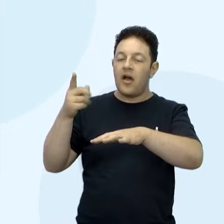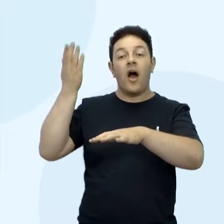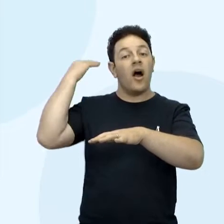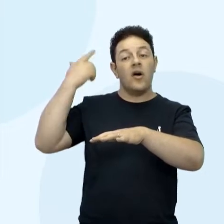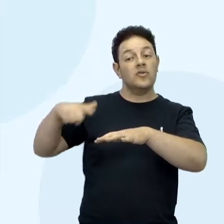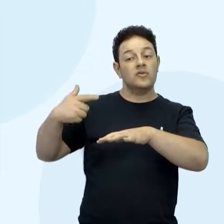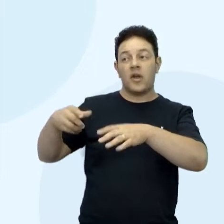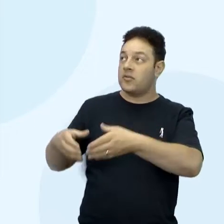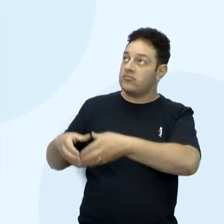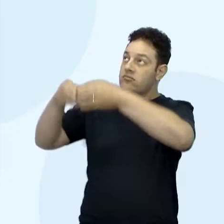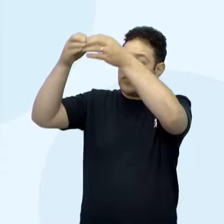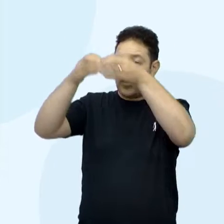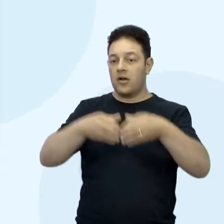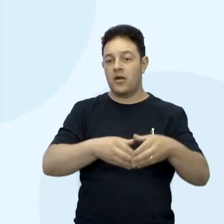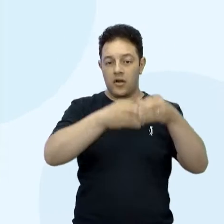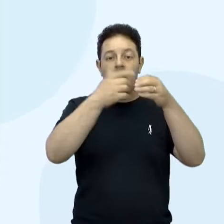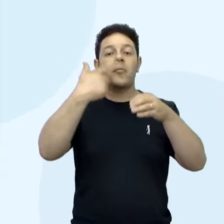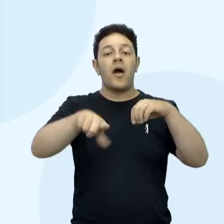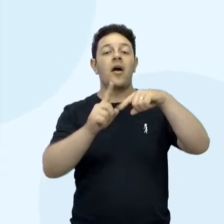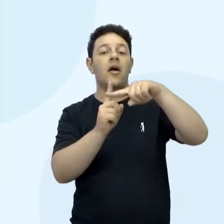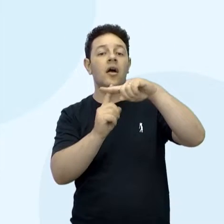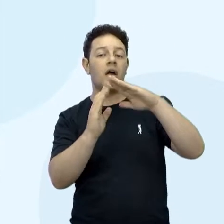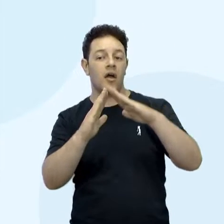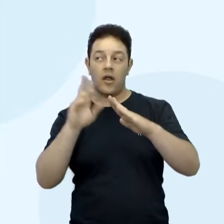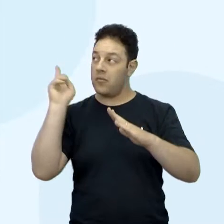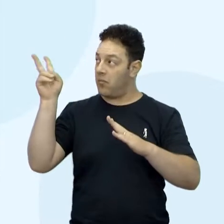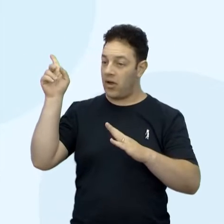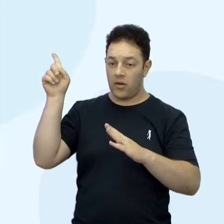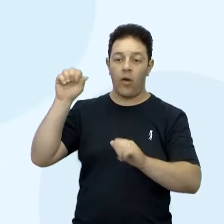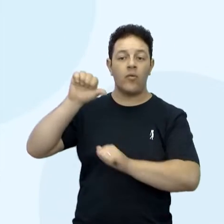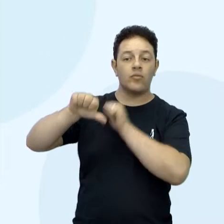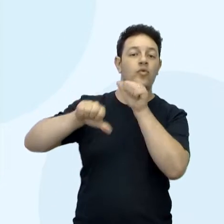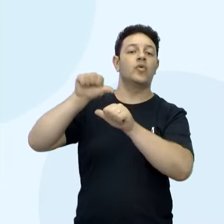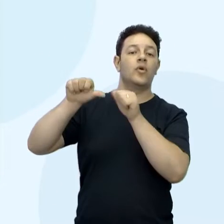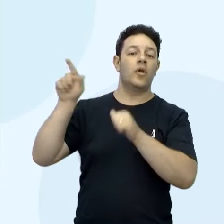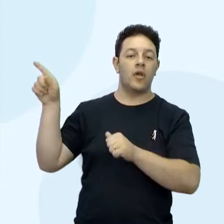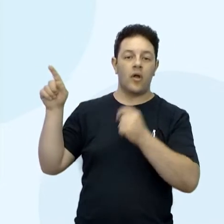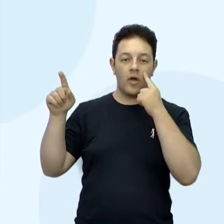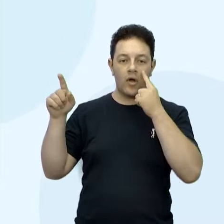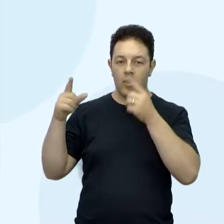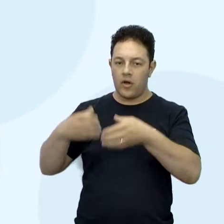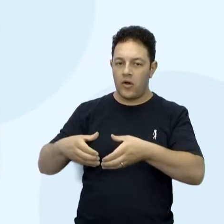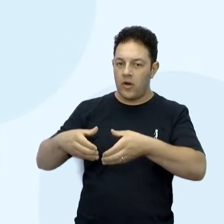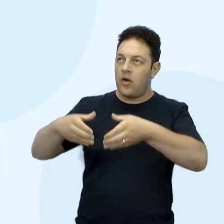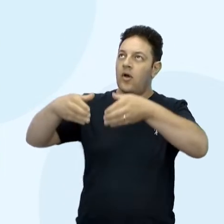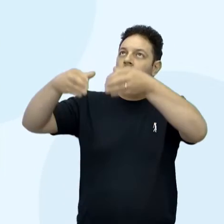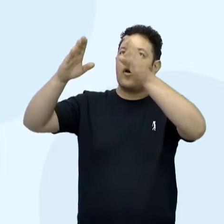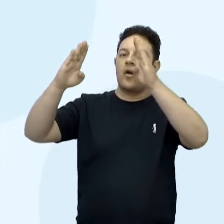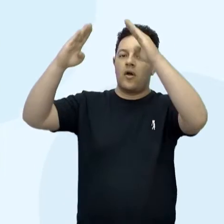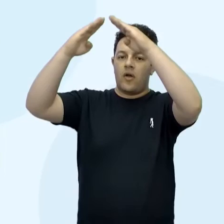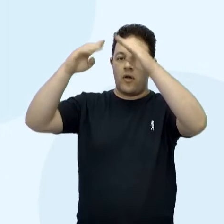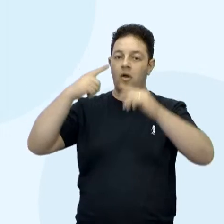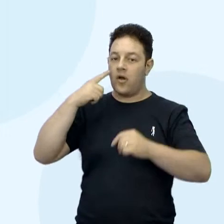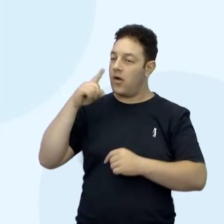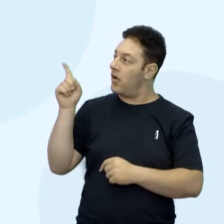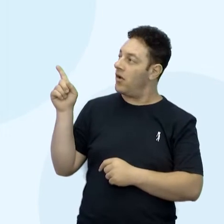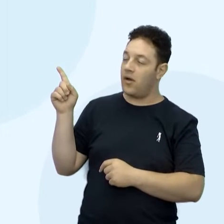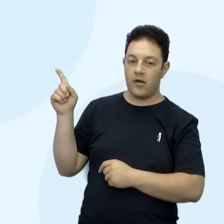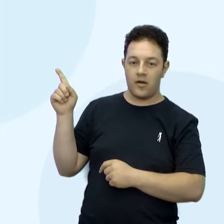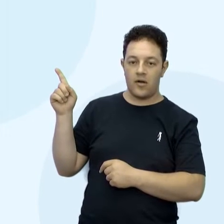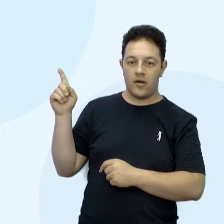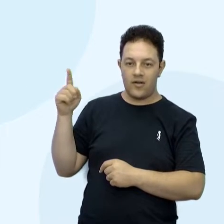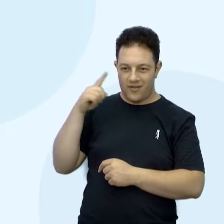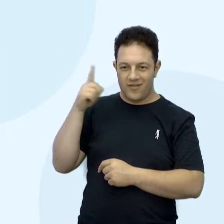né? E na própria igreja também tem uma diferença, né? Se a gente observar a torre dela, na imagem anterior que eu estou